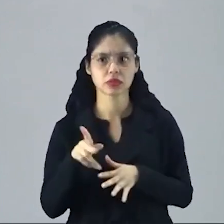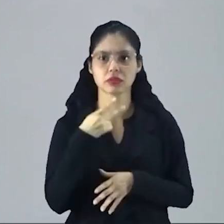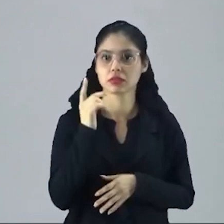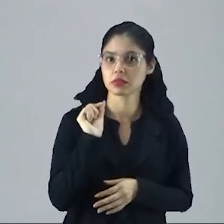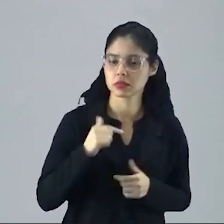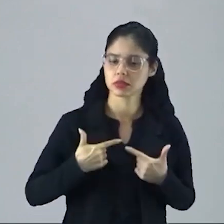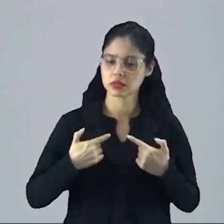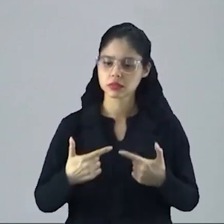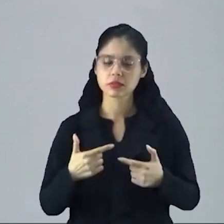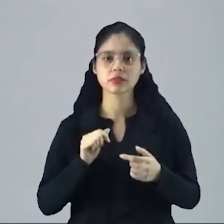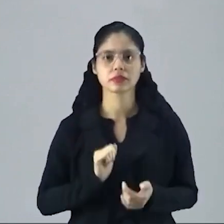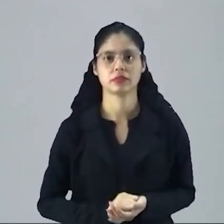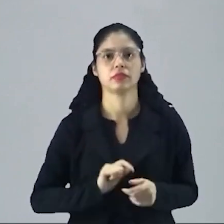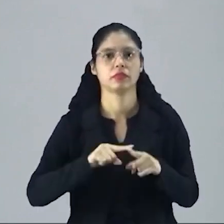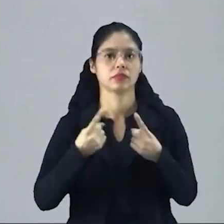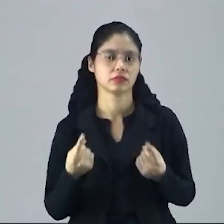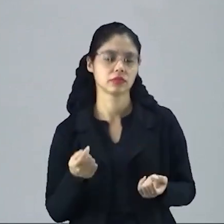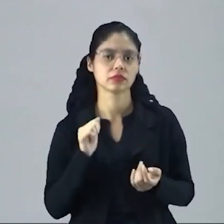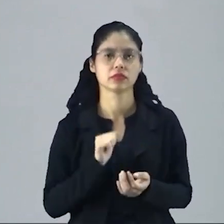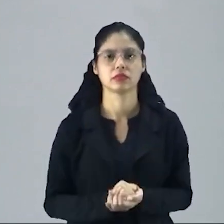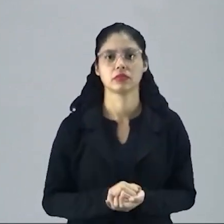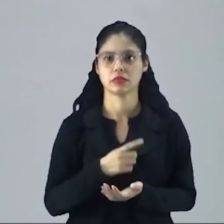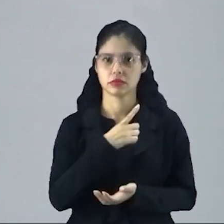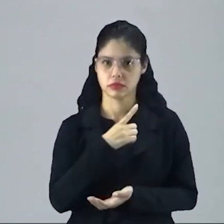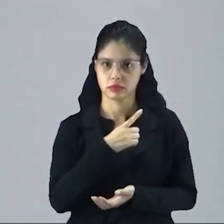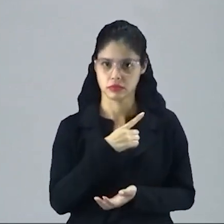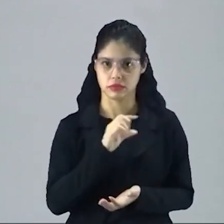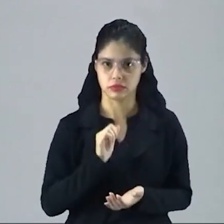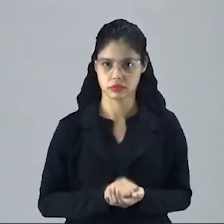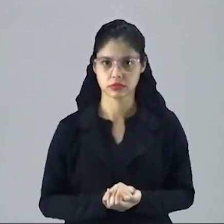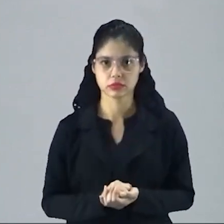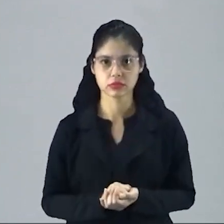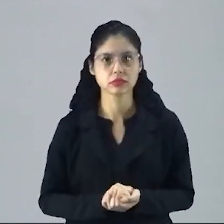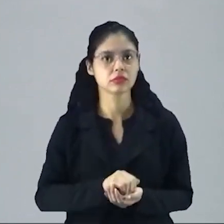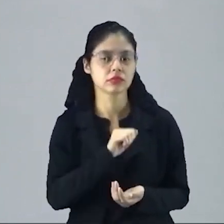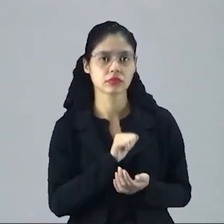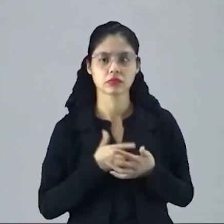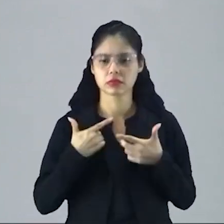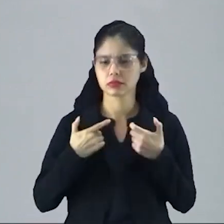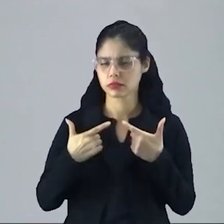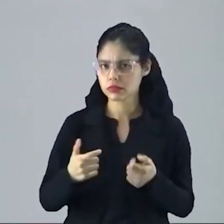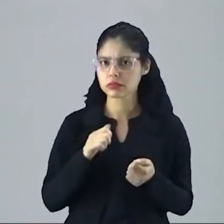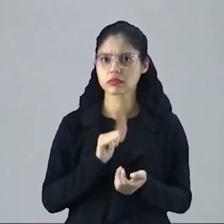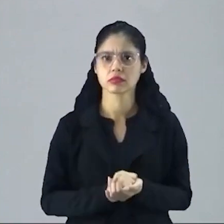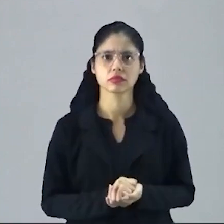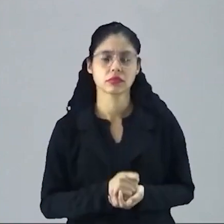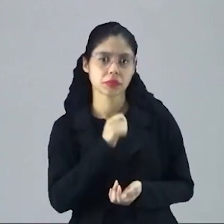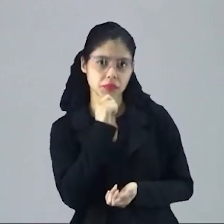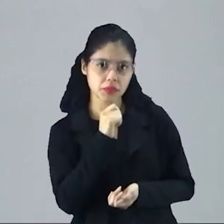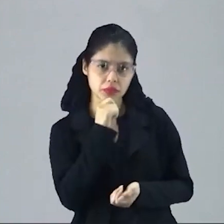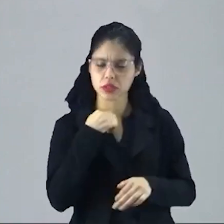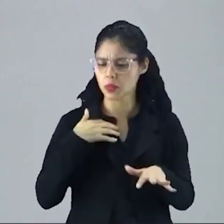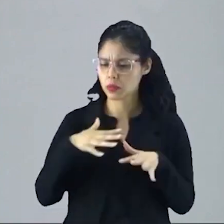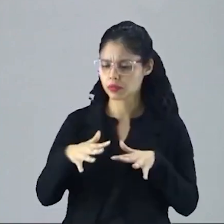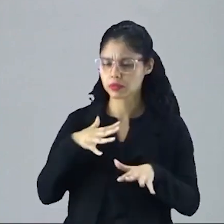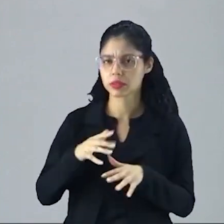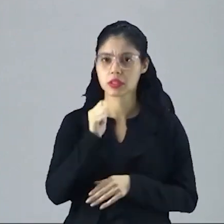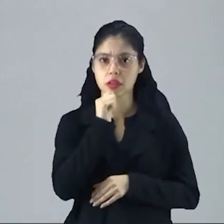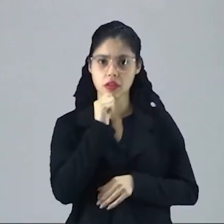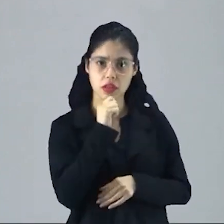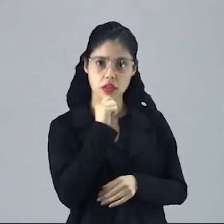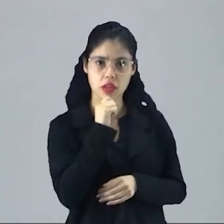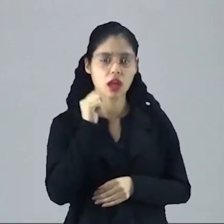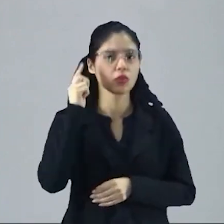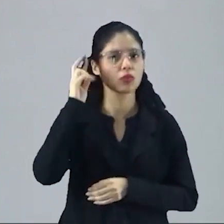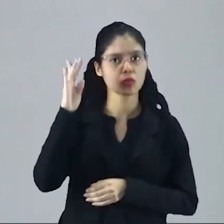falando sobre guerra, mas ele tem essa insanidade da guerra. Então, como ele é um movimento que fala